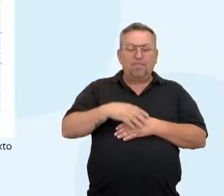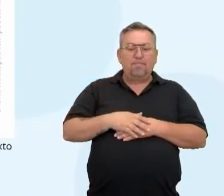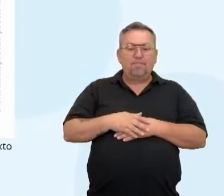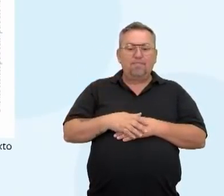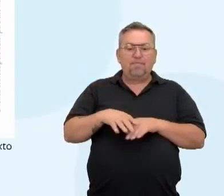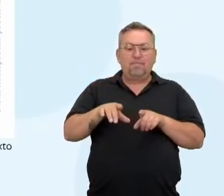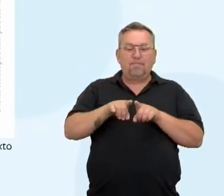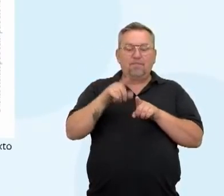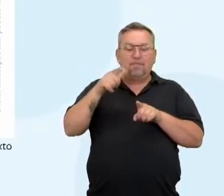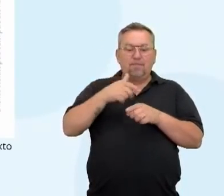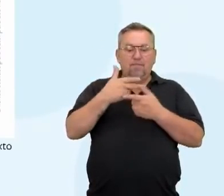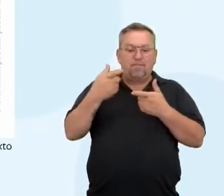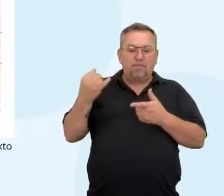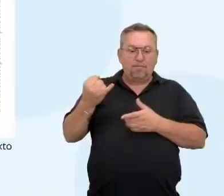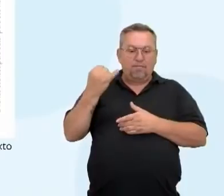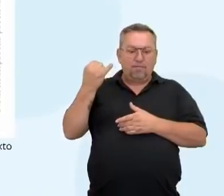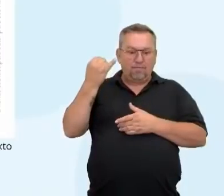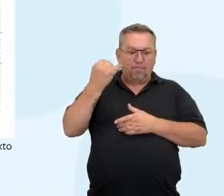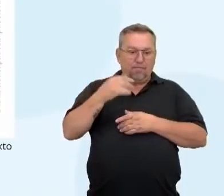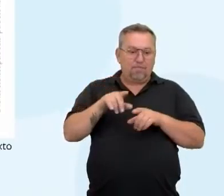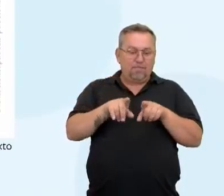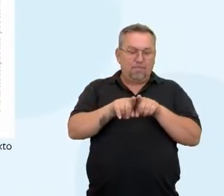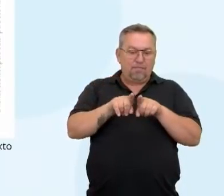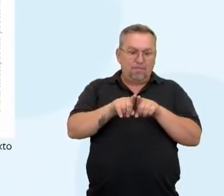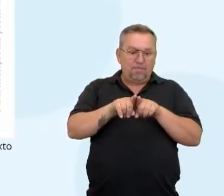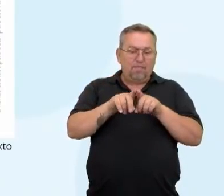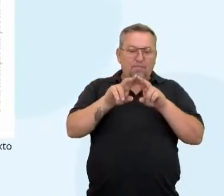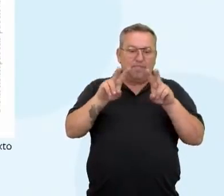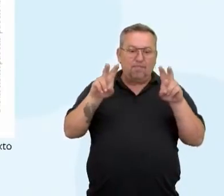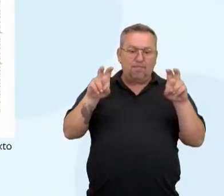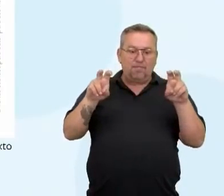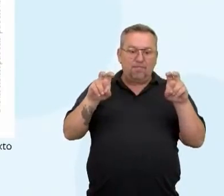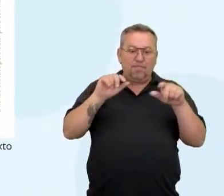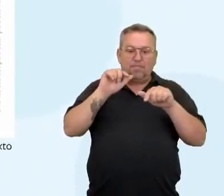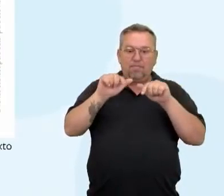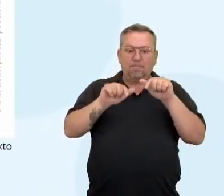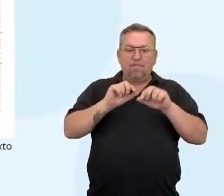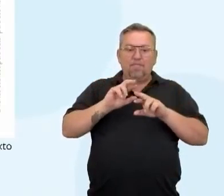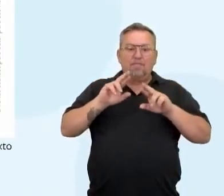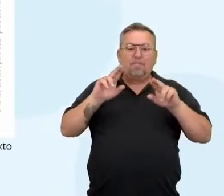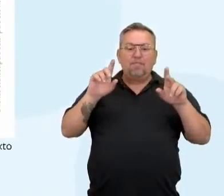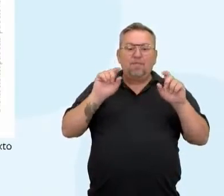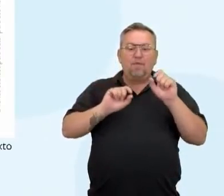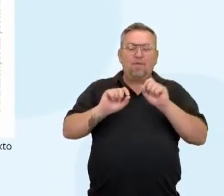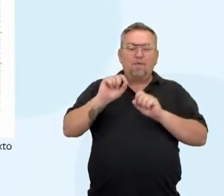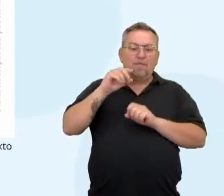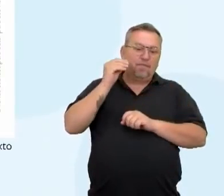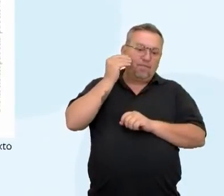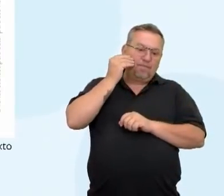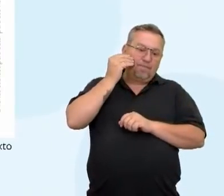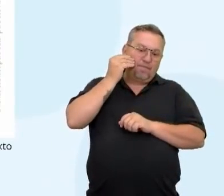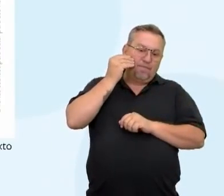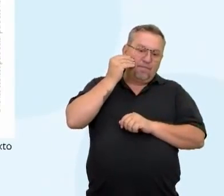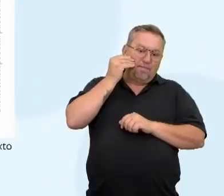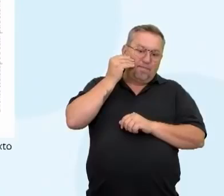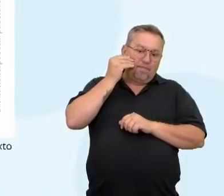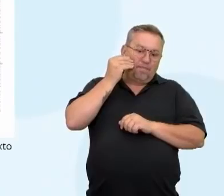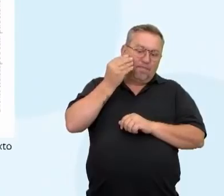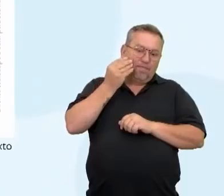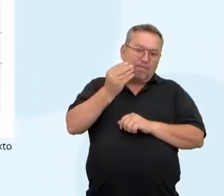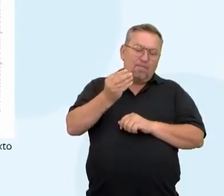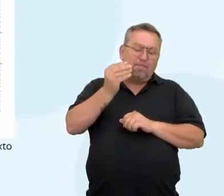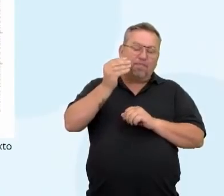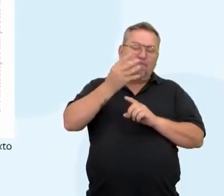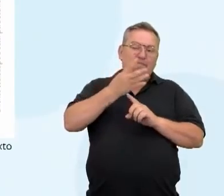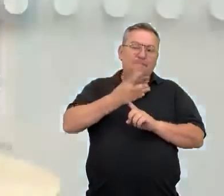coisa importante quando você cita, né, esses trechos de obras diferentes, é justamente uma tentativa, né, de levar a arte